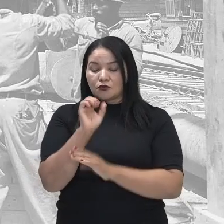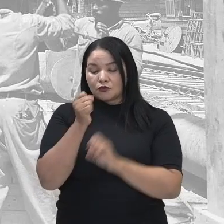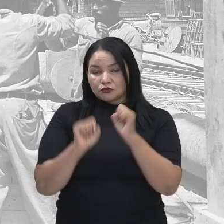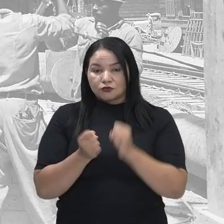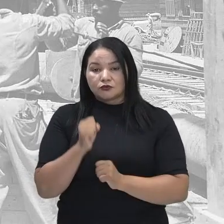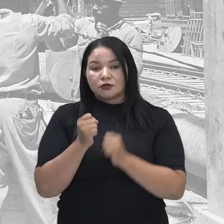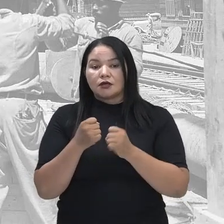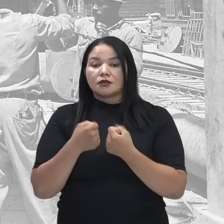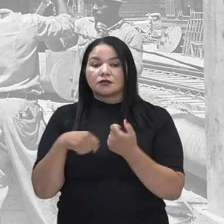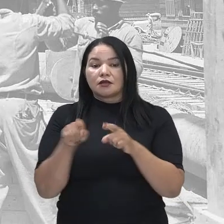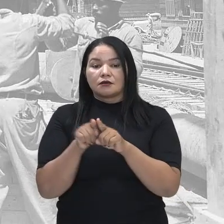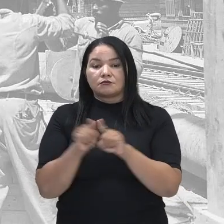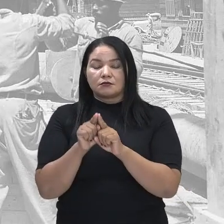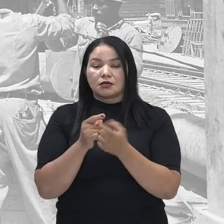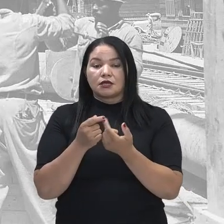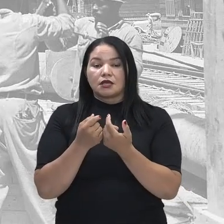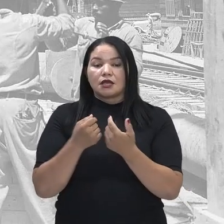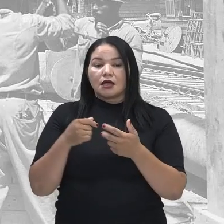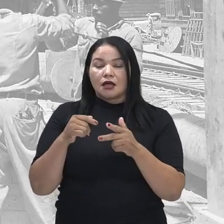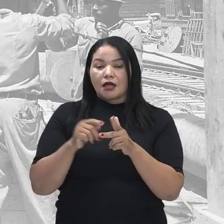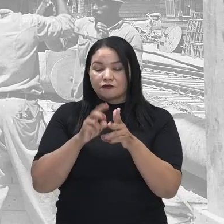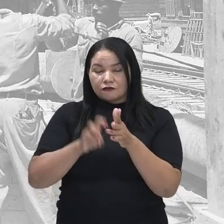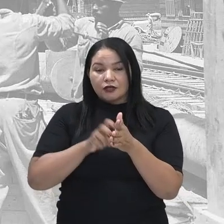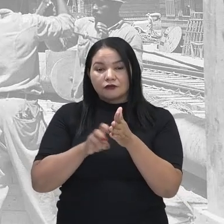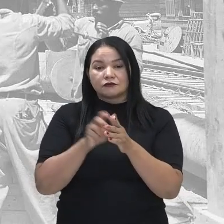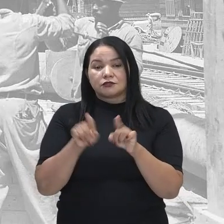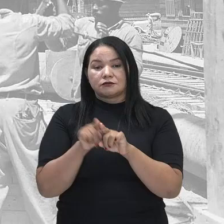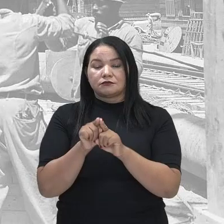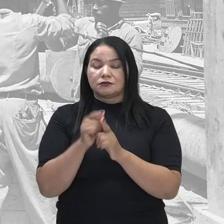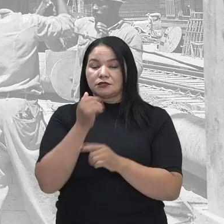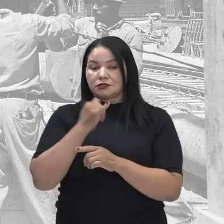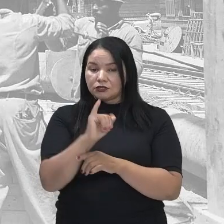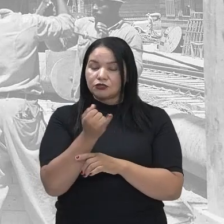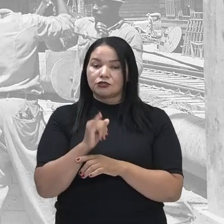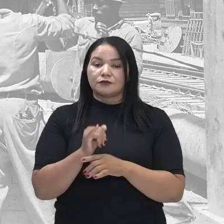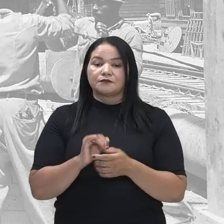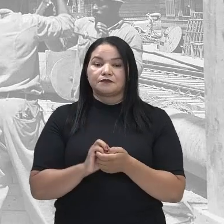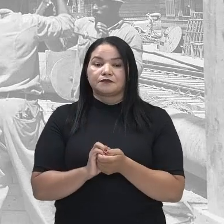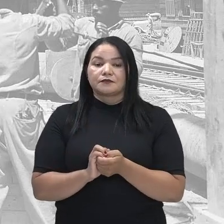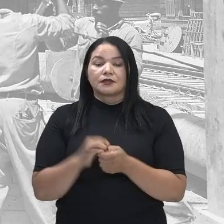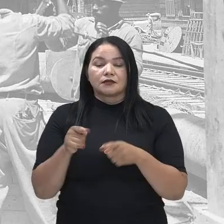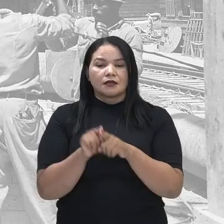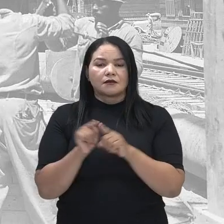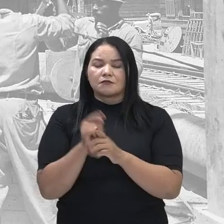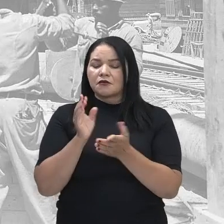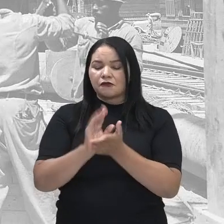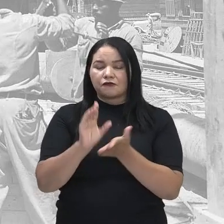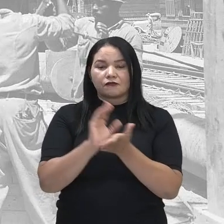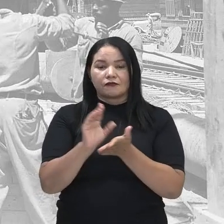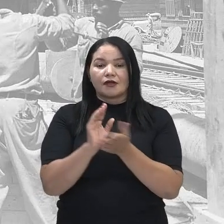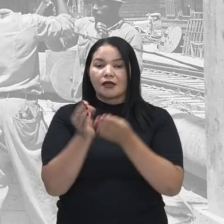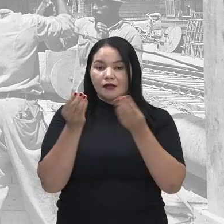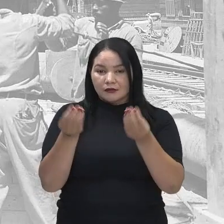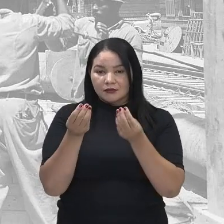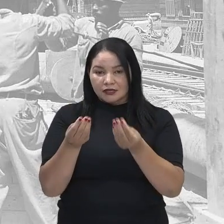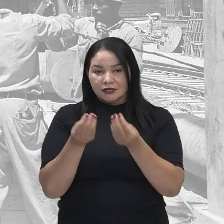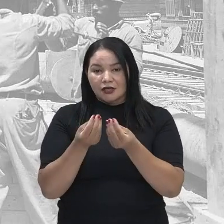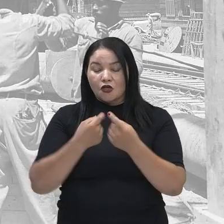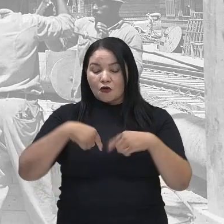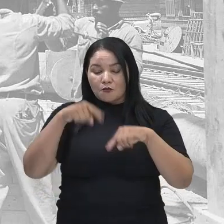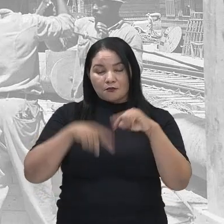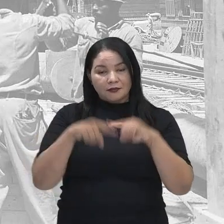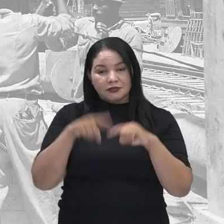e energia elétrica. Vai ser necessário fazer esse investimento para que houvesse o escoamento